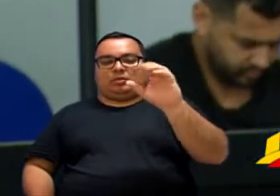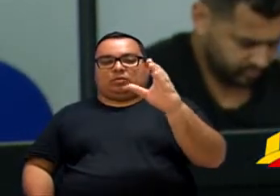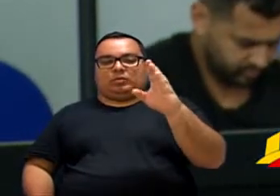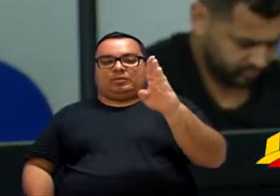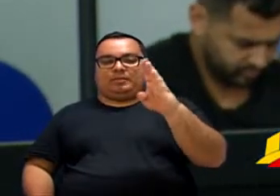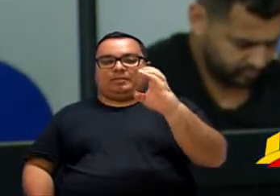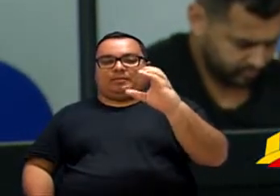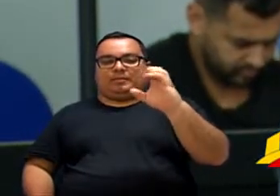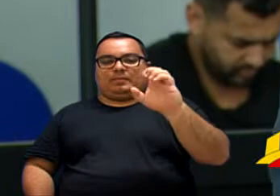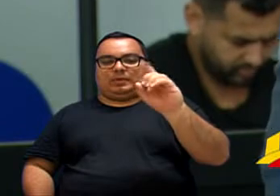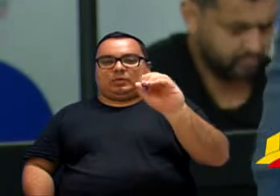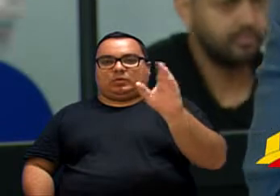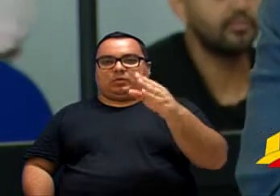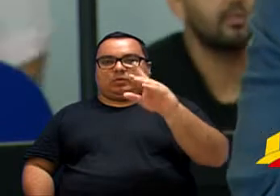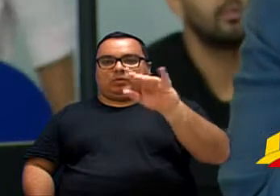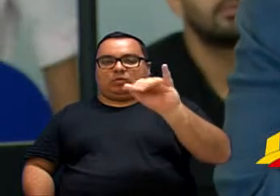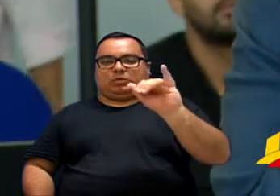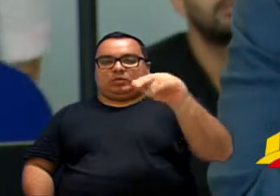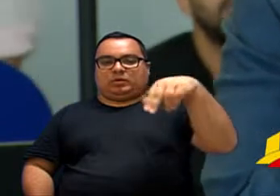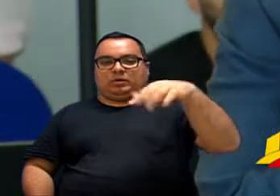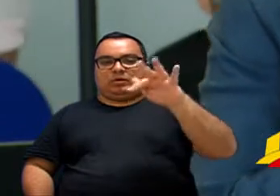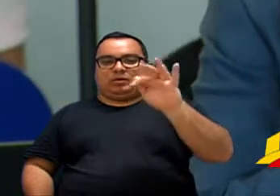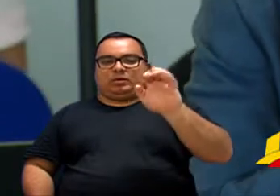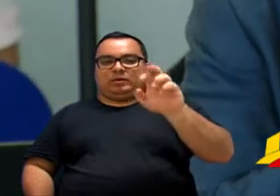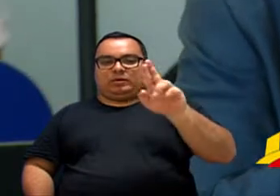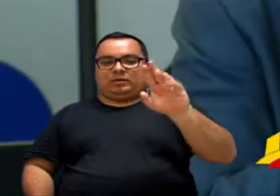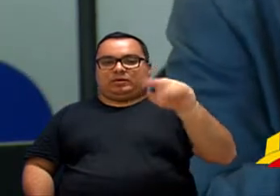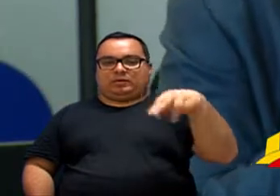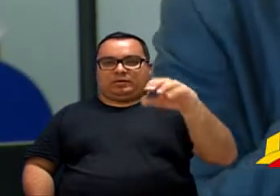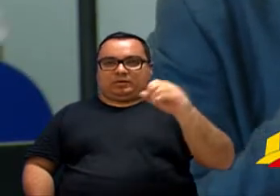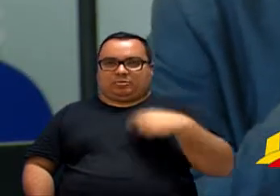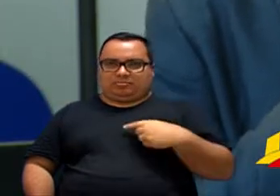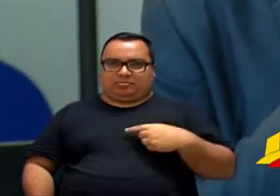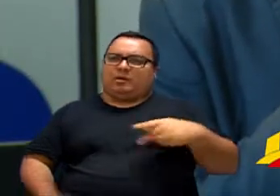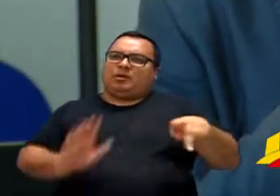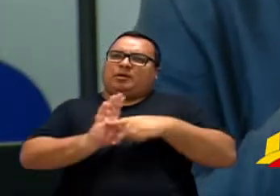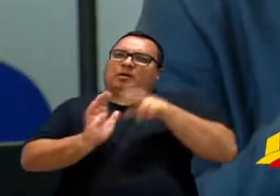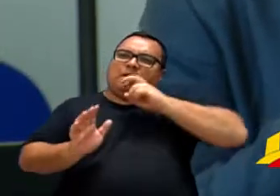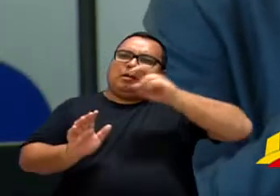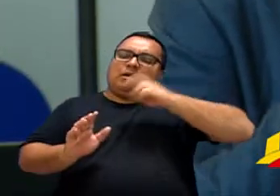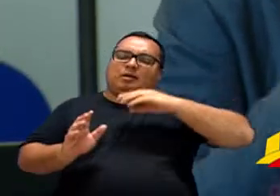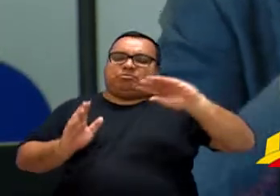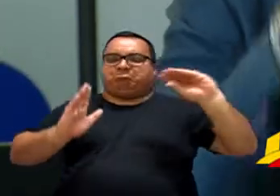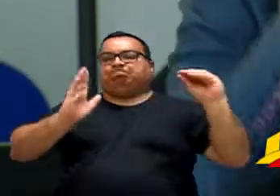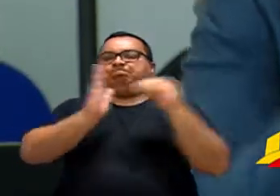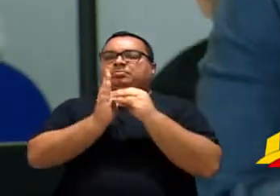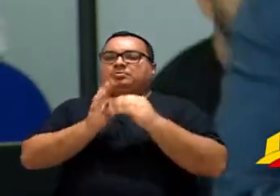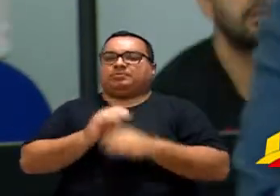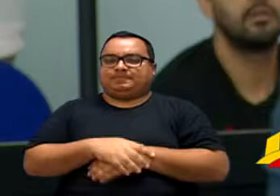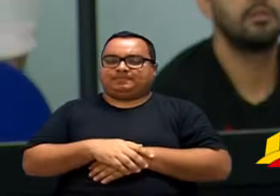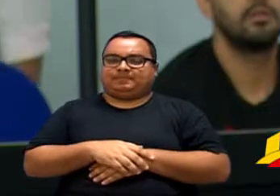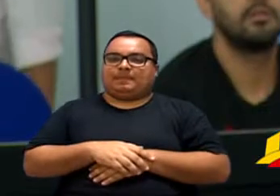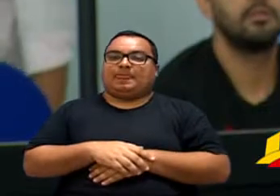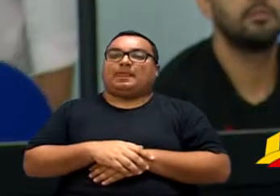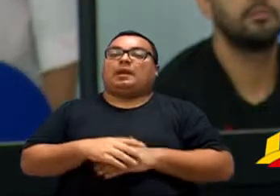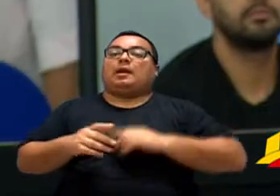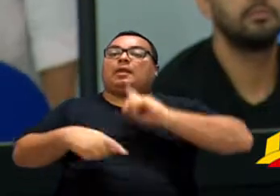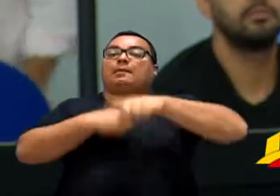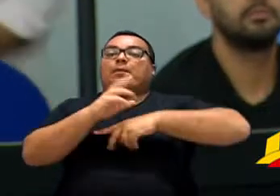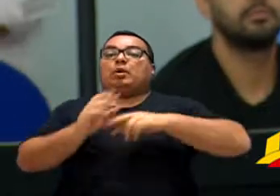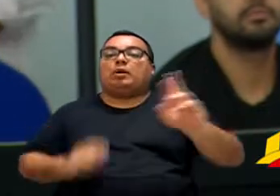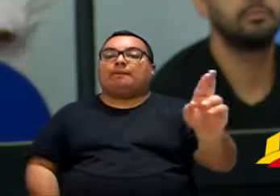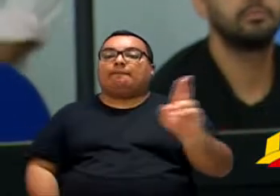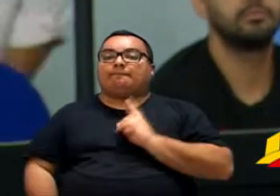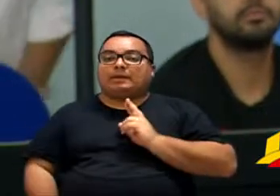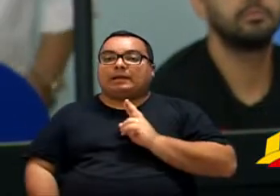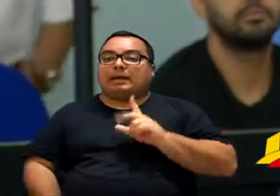a no calendário uma feira cultural de Sorocaba que tenha esse nome e foi dado um parecer pela